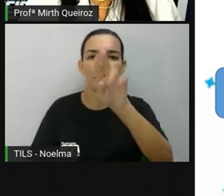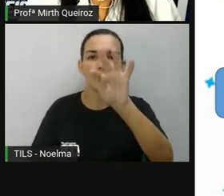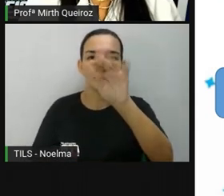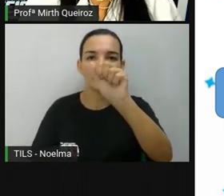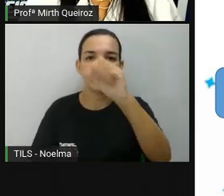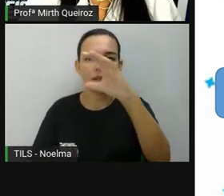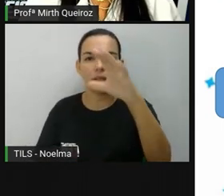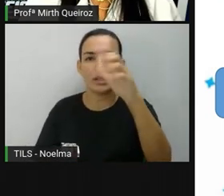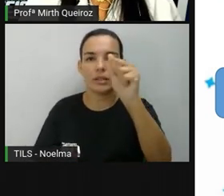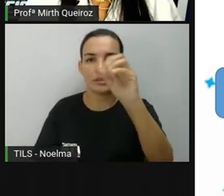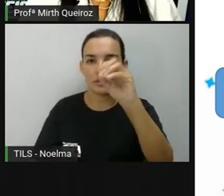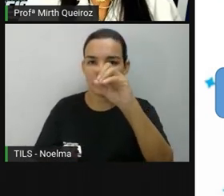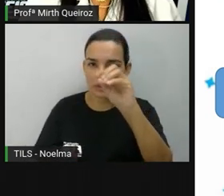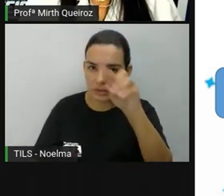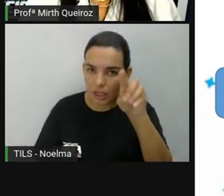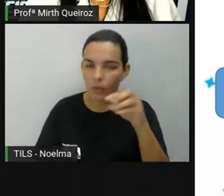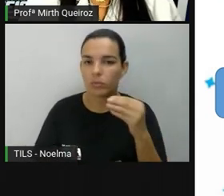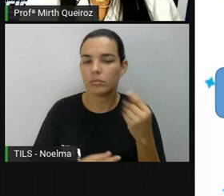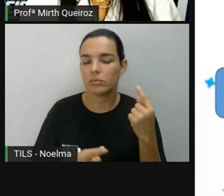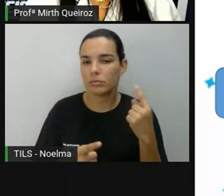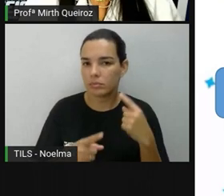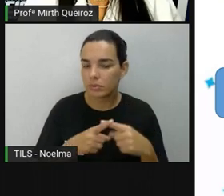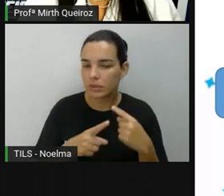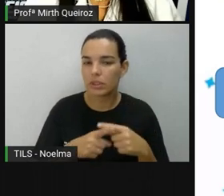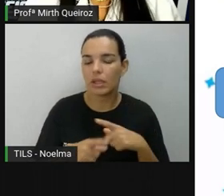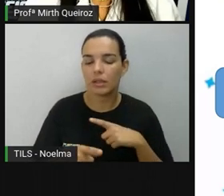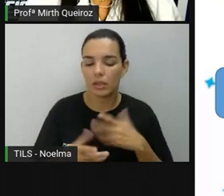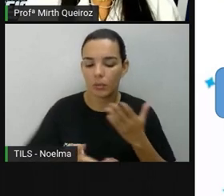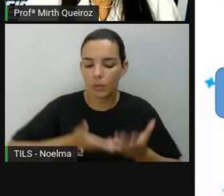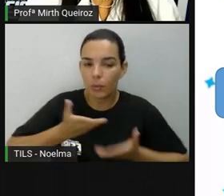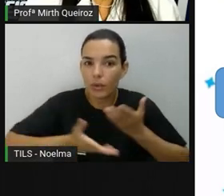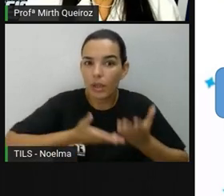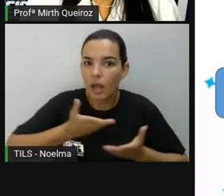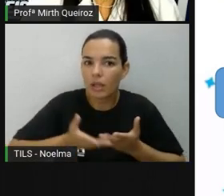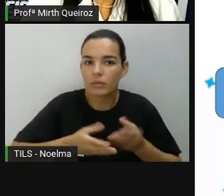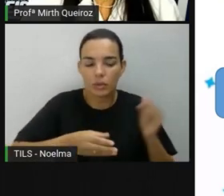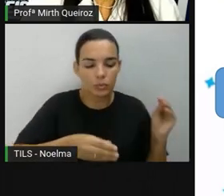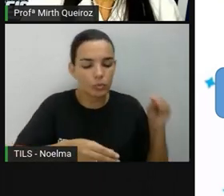cuidado com o que a gente posta dentro das redes sociais, que pode,